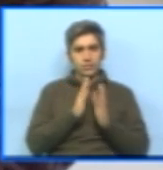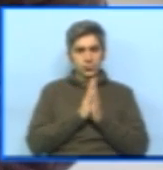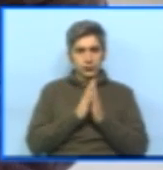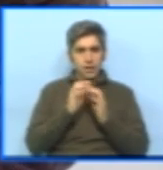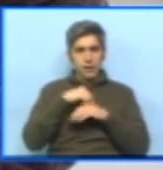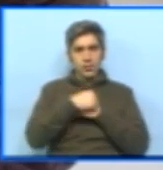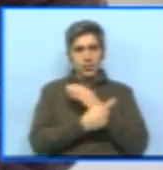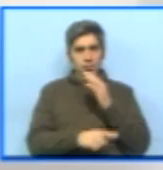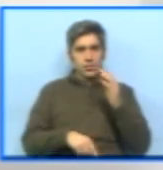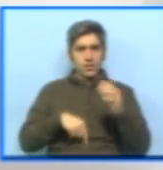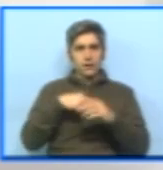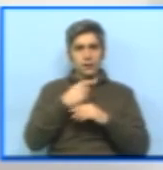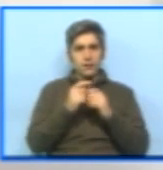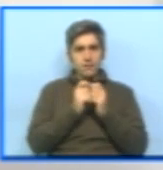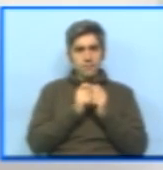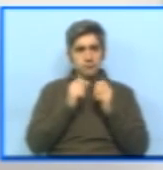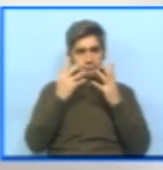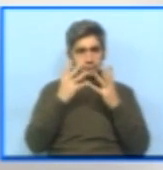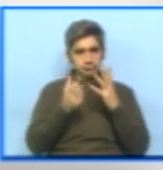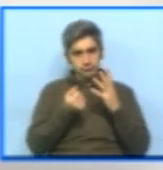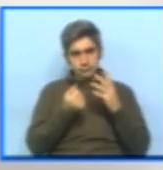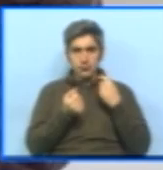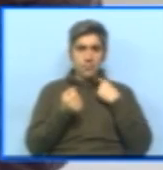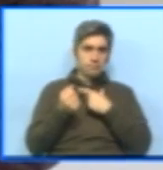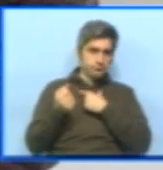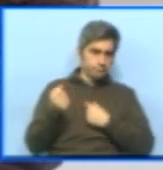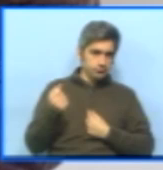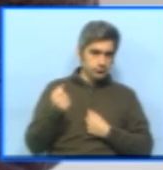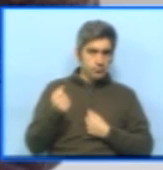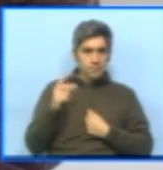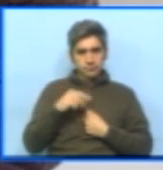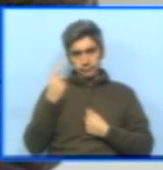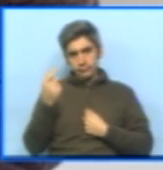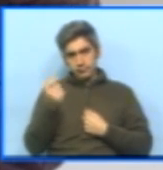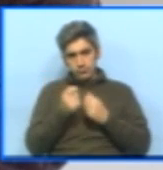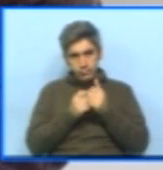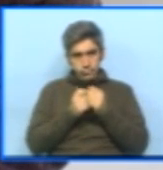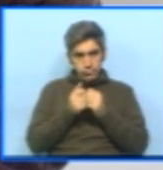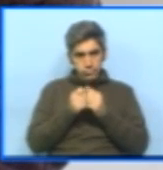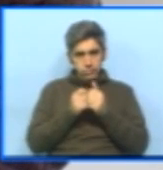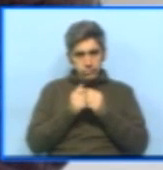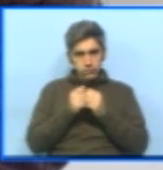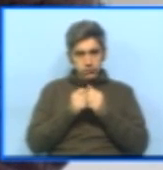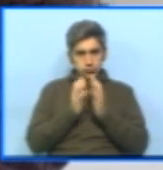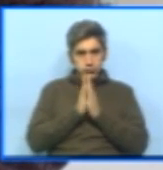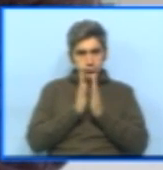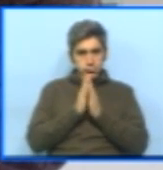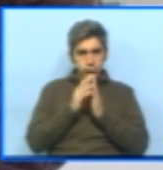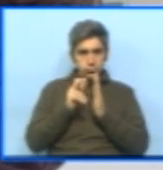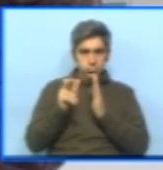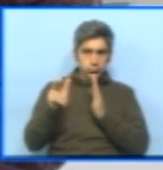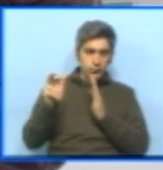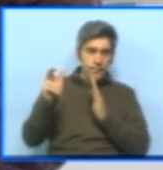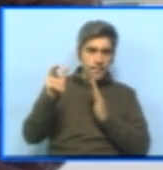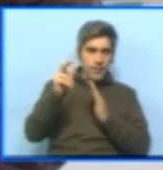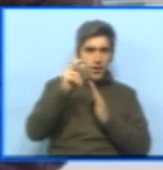vai nas mãos para rezarmos. Porque é a oração que está sempre presente nos romeiros.